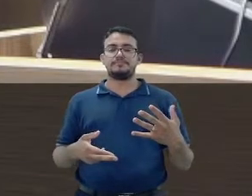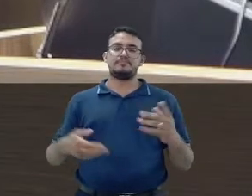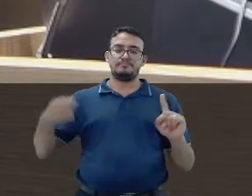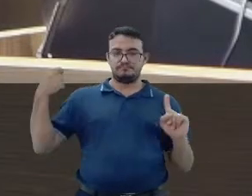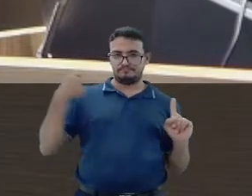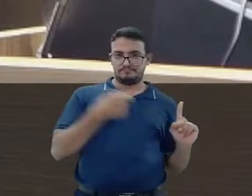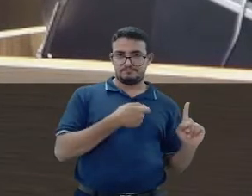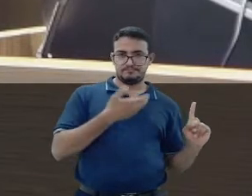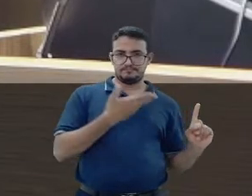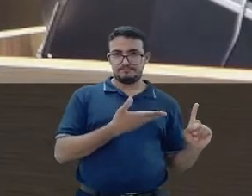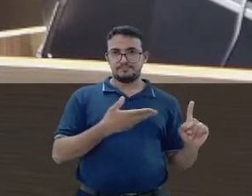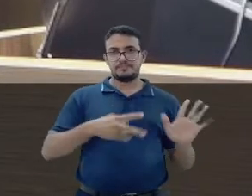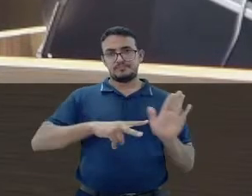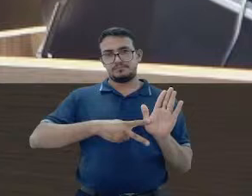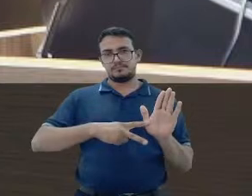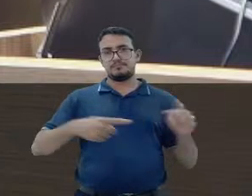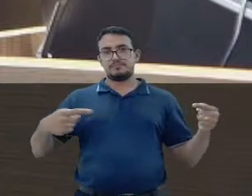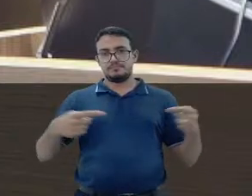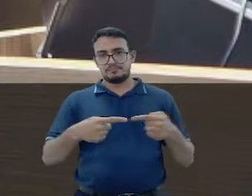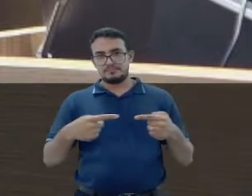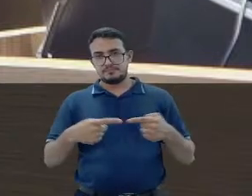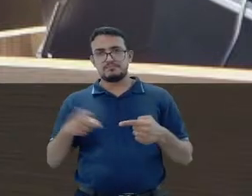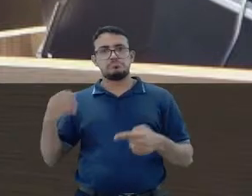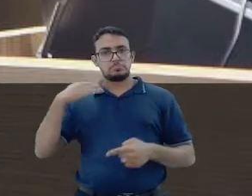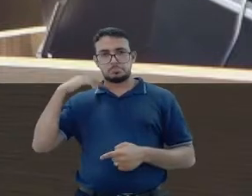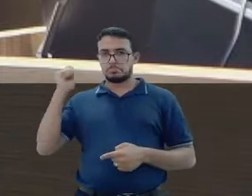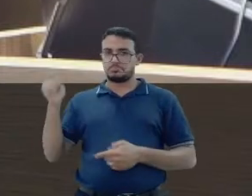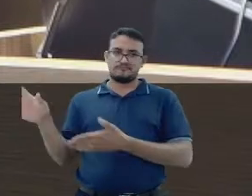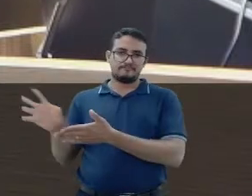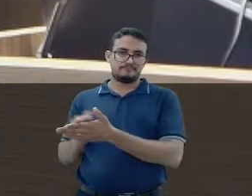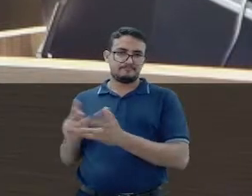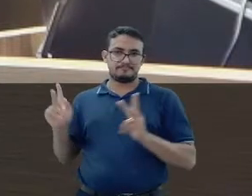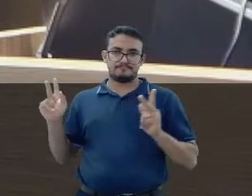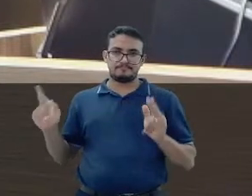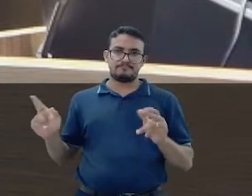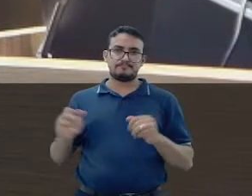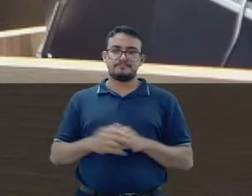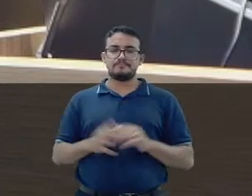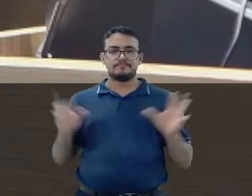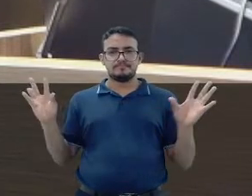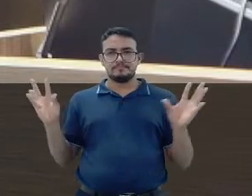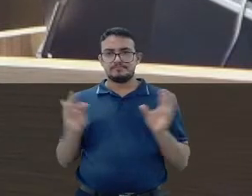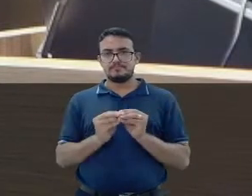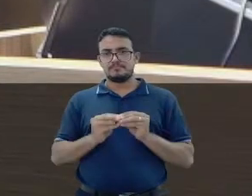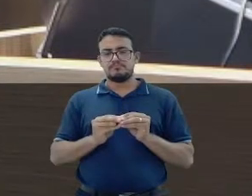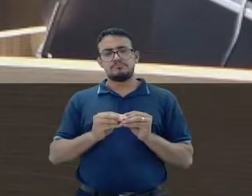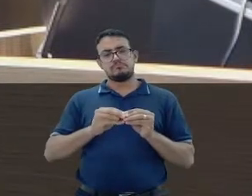enquadramento sindical, mantenho decisão de primeiro grau. Em síntese, senhor presidente, são